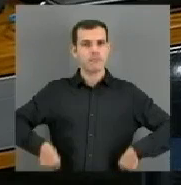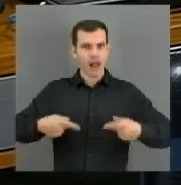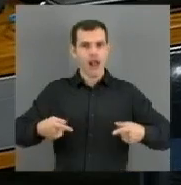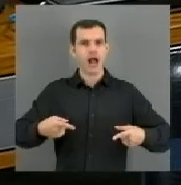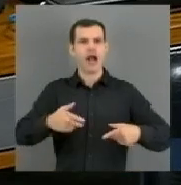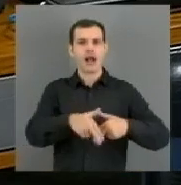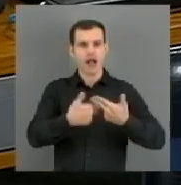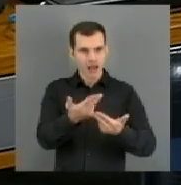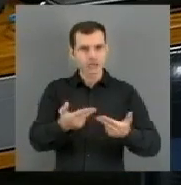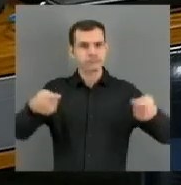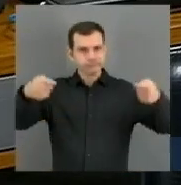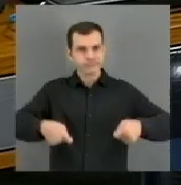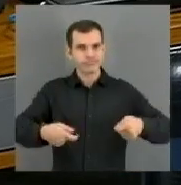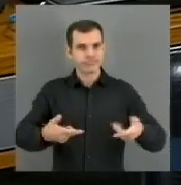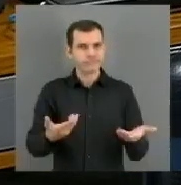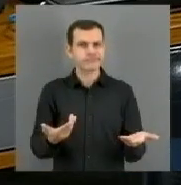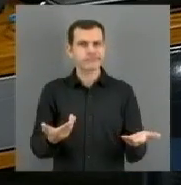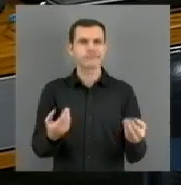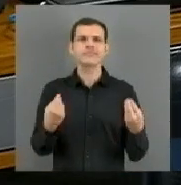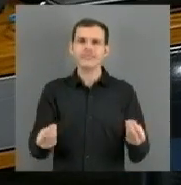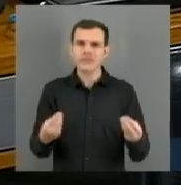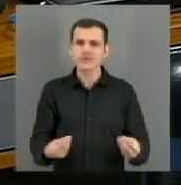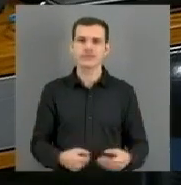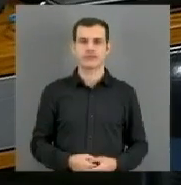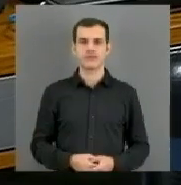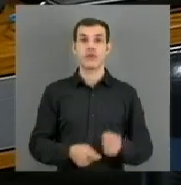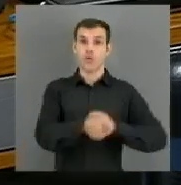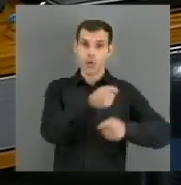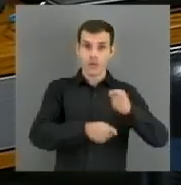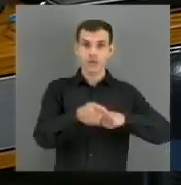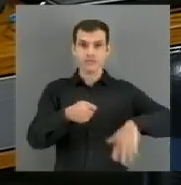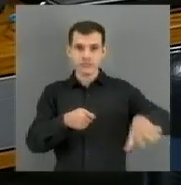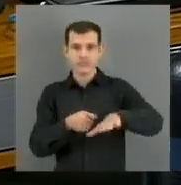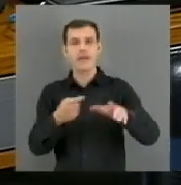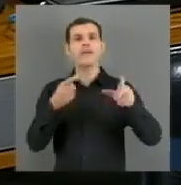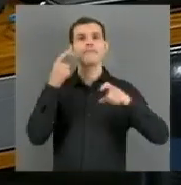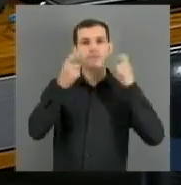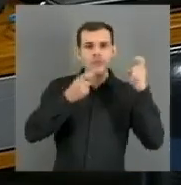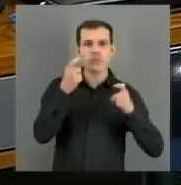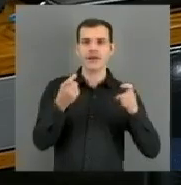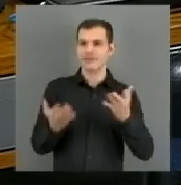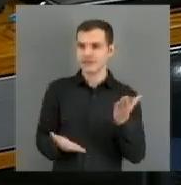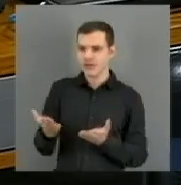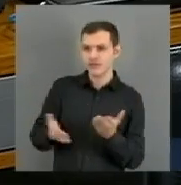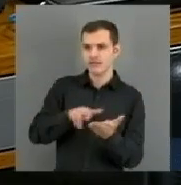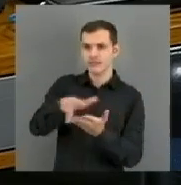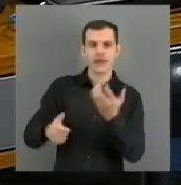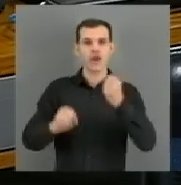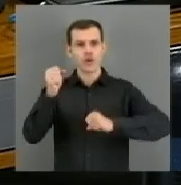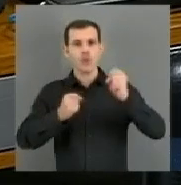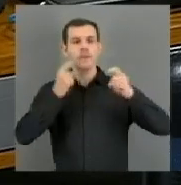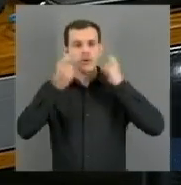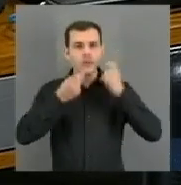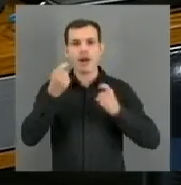Olha que loucura! O comércio já está preocupado. Setor de serviço, de indústria, já tem várias cartas